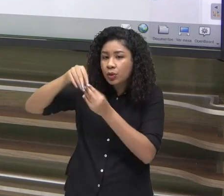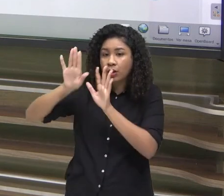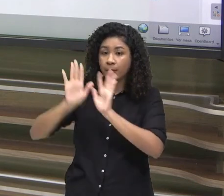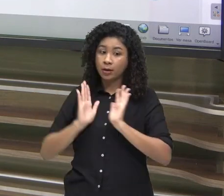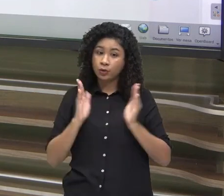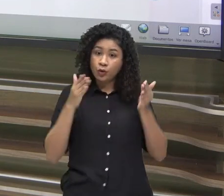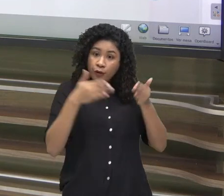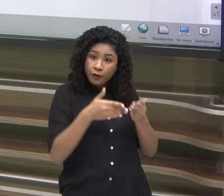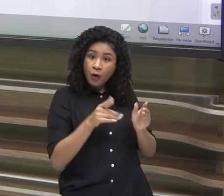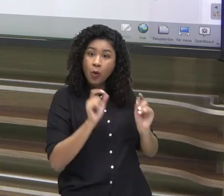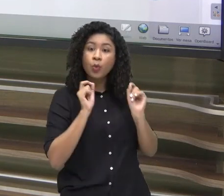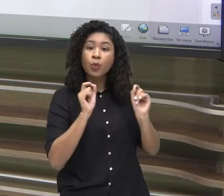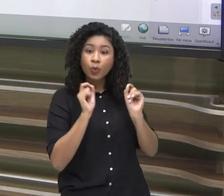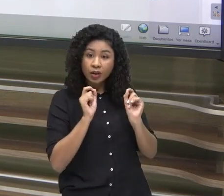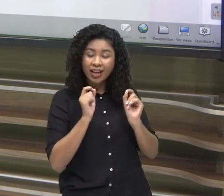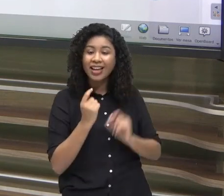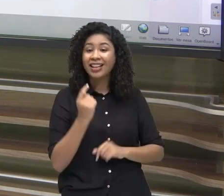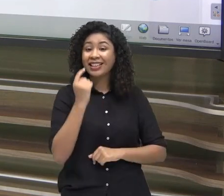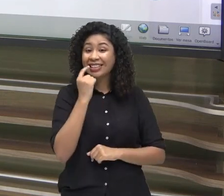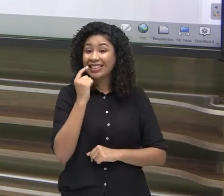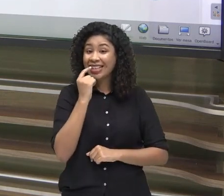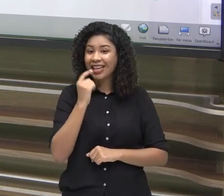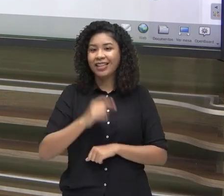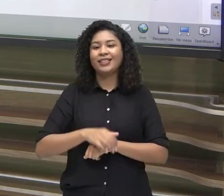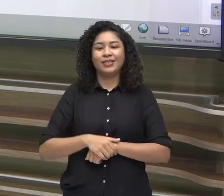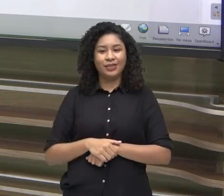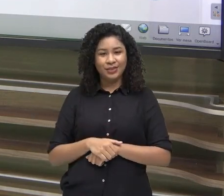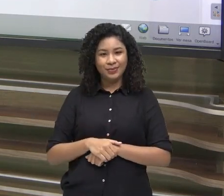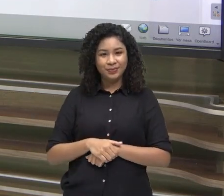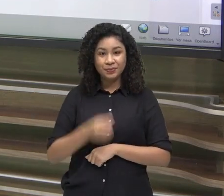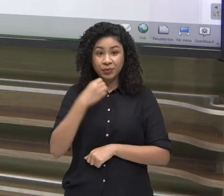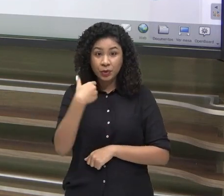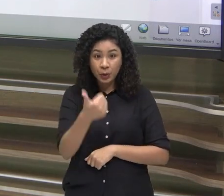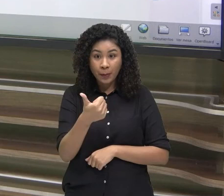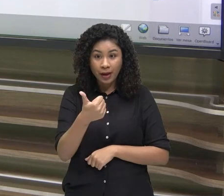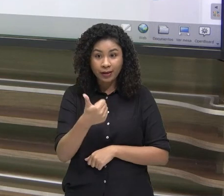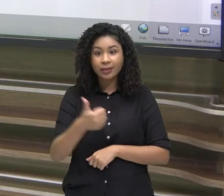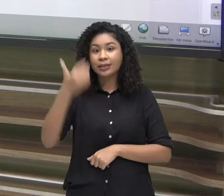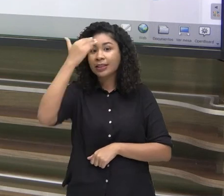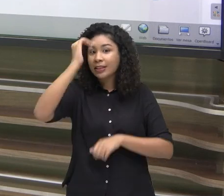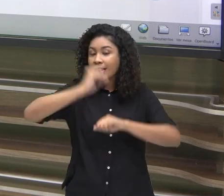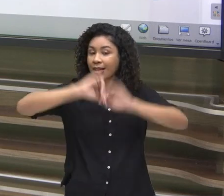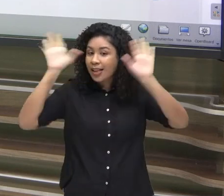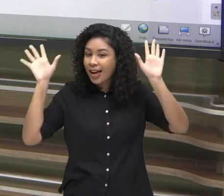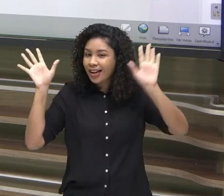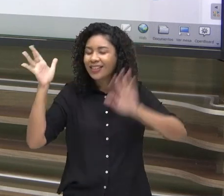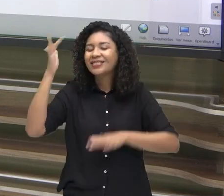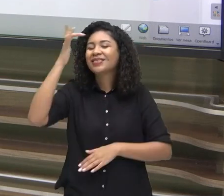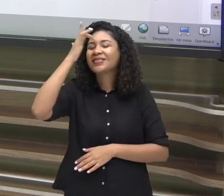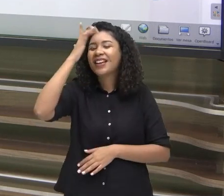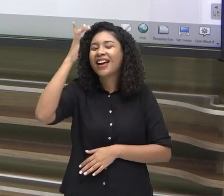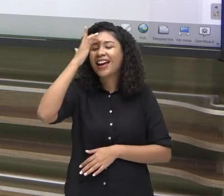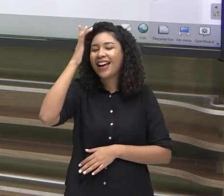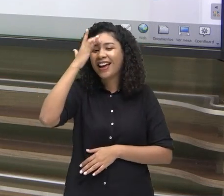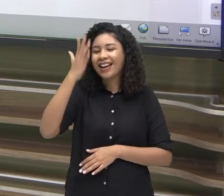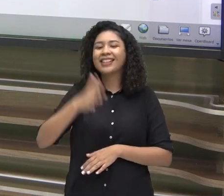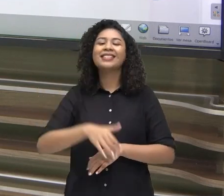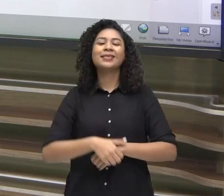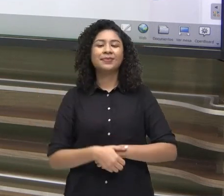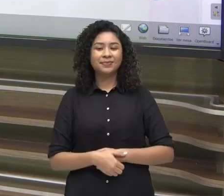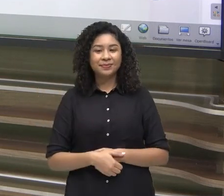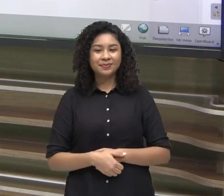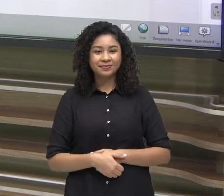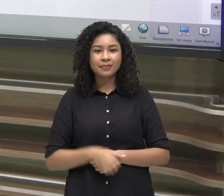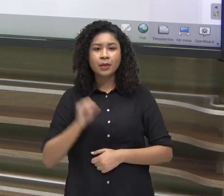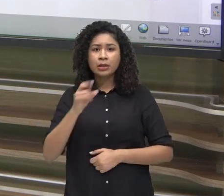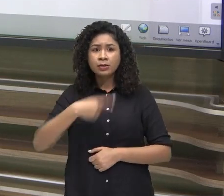falando só de triturar e amassar, que é o processo de digestão mecânica, certo? Essa era fácil, né? Como o nosso aluno Henrique falou. Para